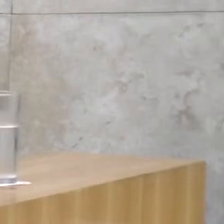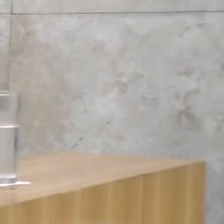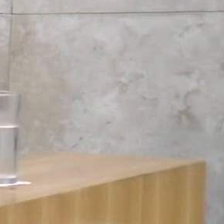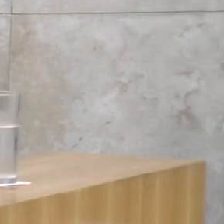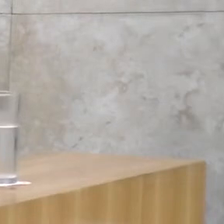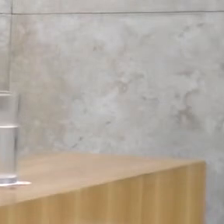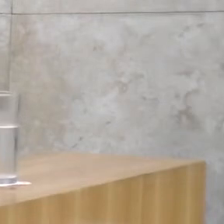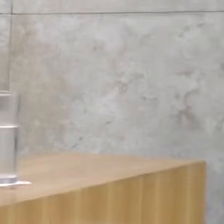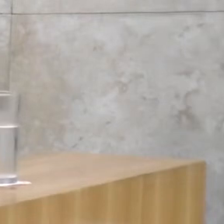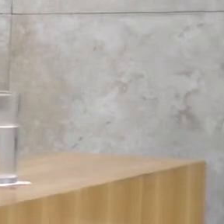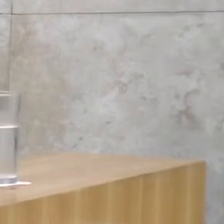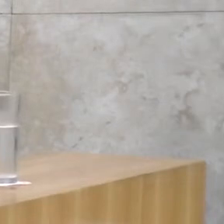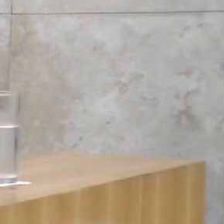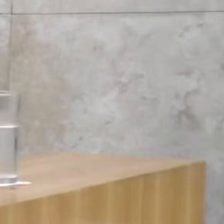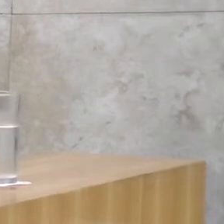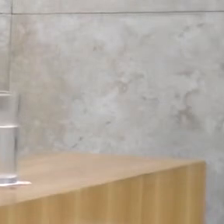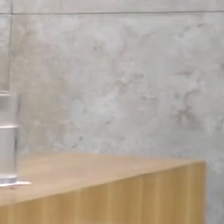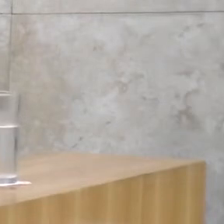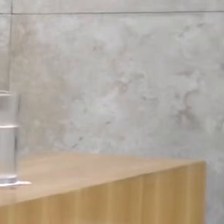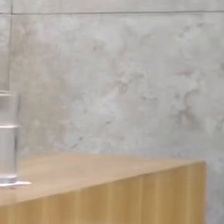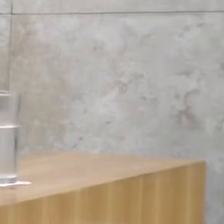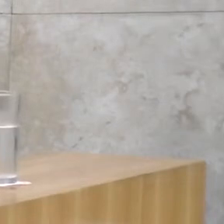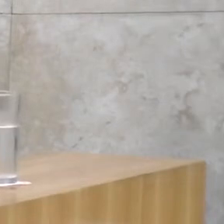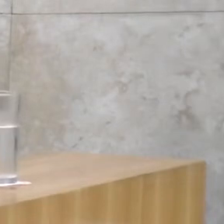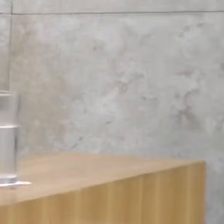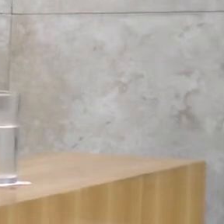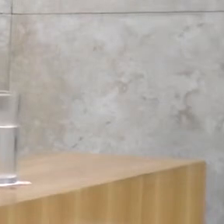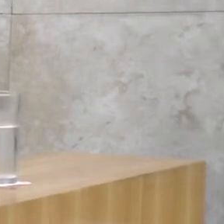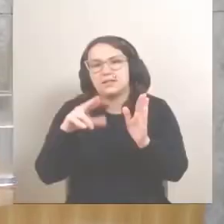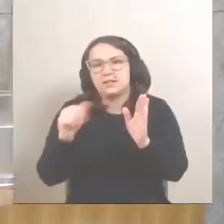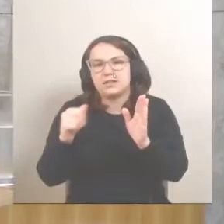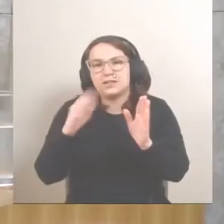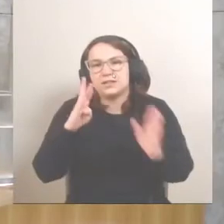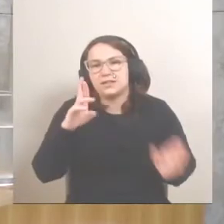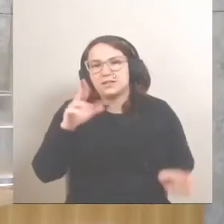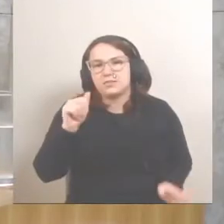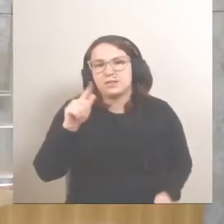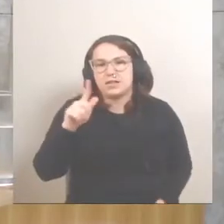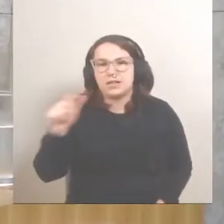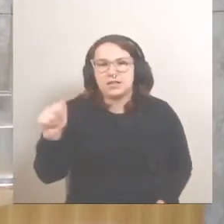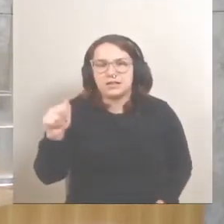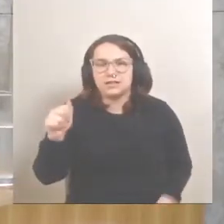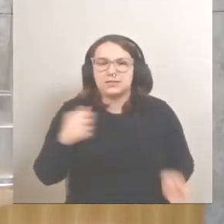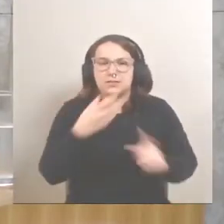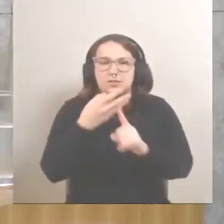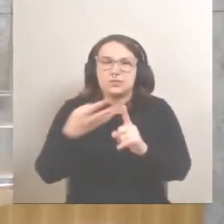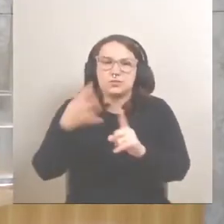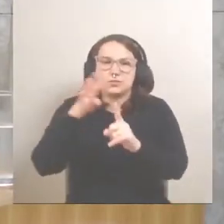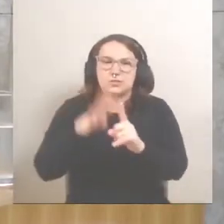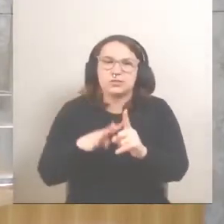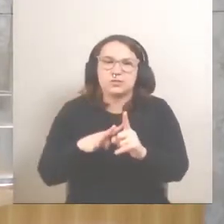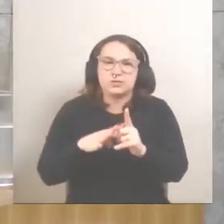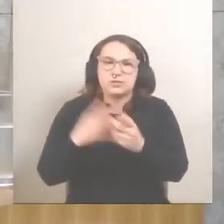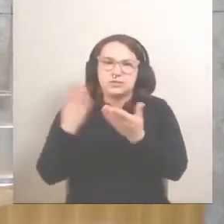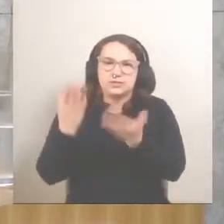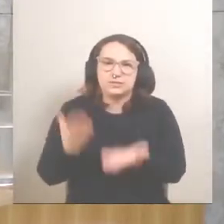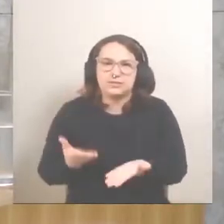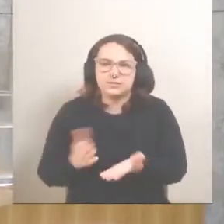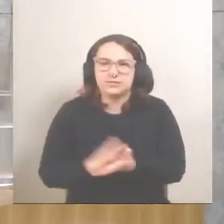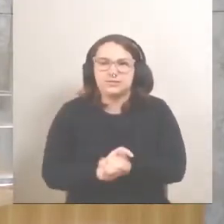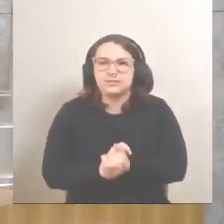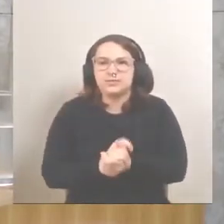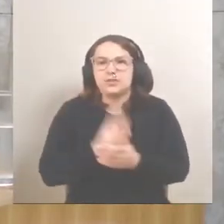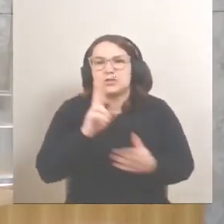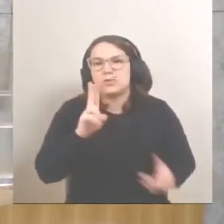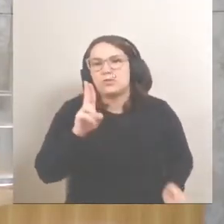sendo representada pela Karina Pinto Braga, que irá receber também a homenagem em nome da coordenadora. A UBS